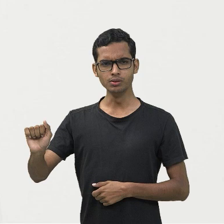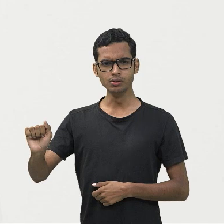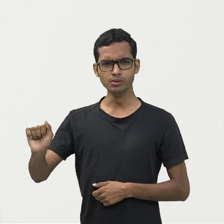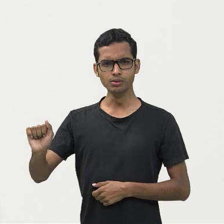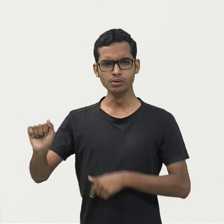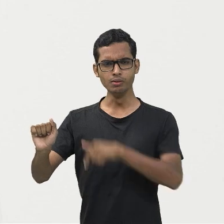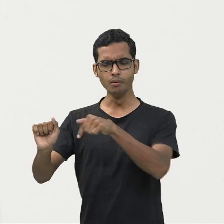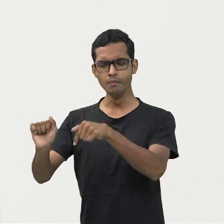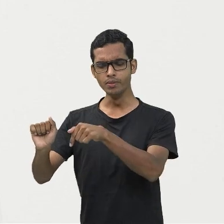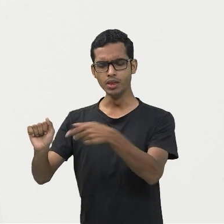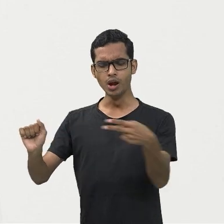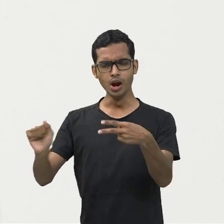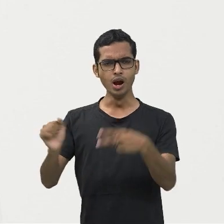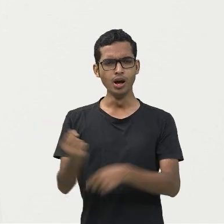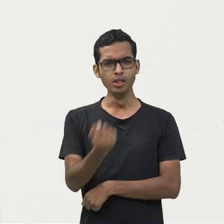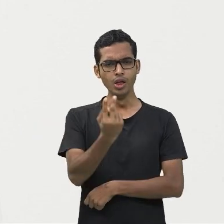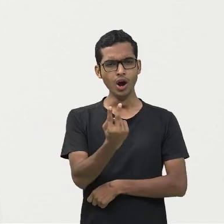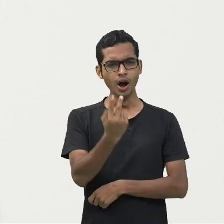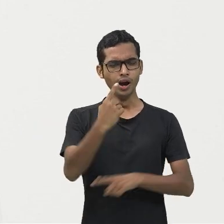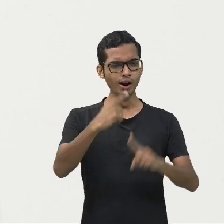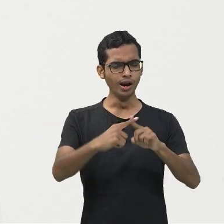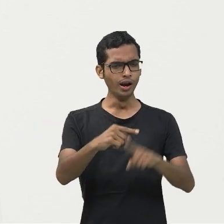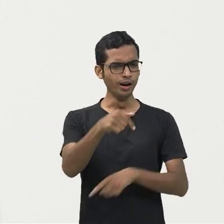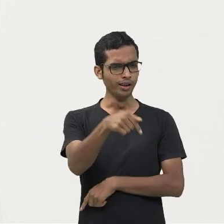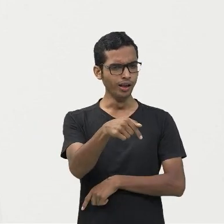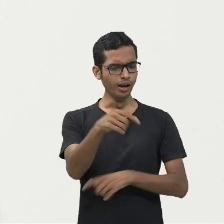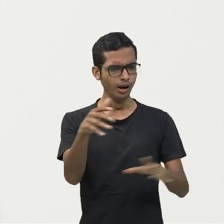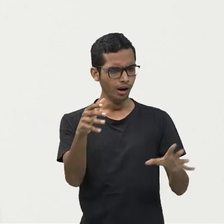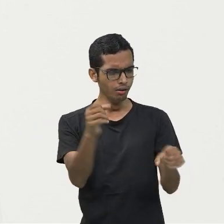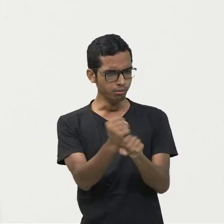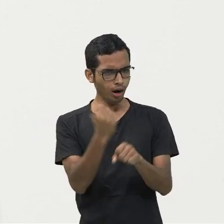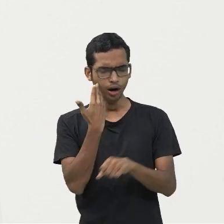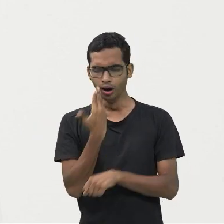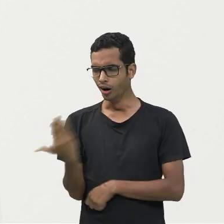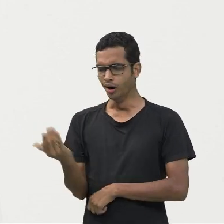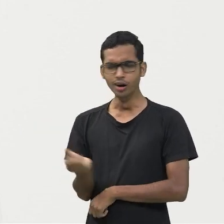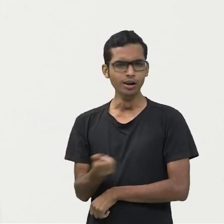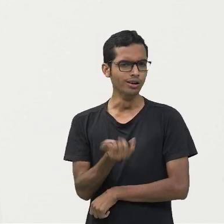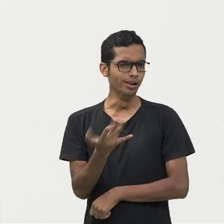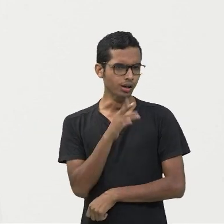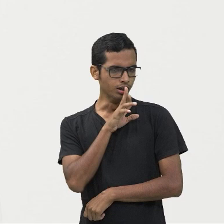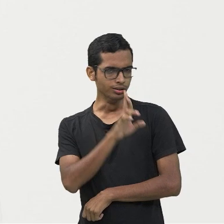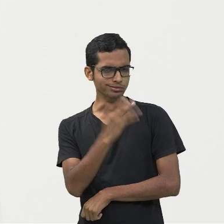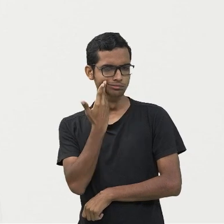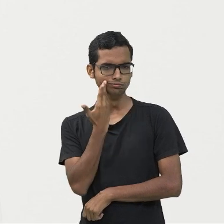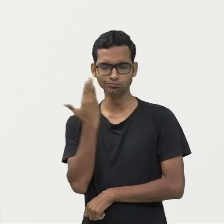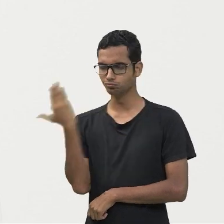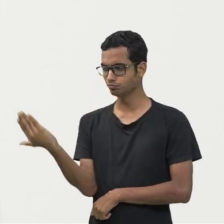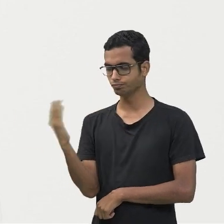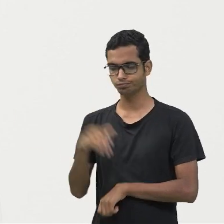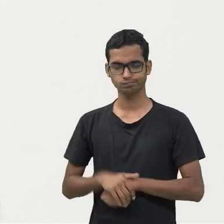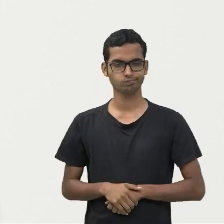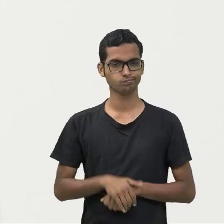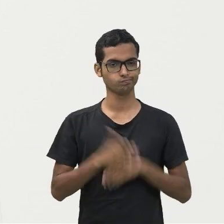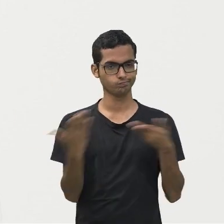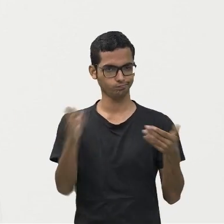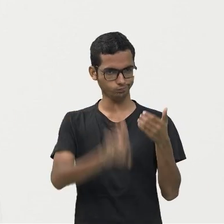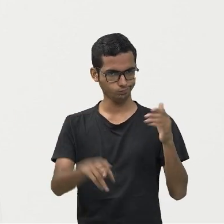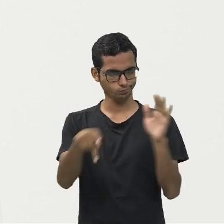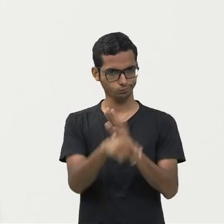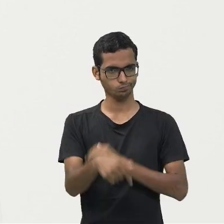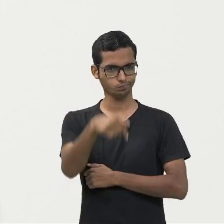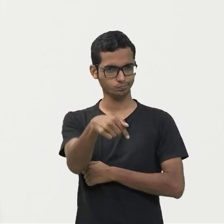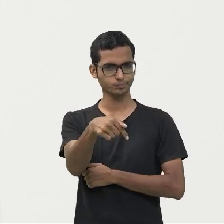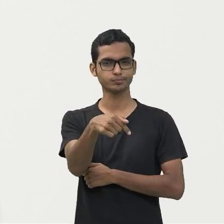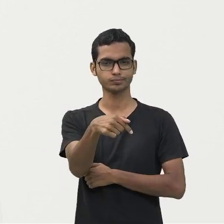igual a 2 vezes 7. Então, quando o meu n for 7, ou seja, quando eu for utilizar o 7